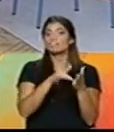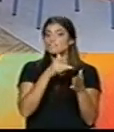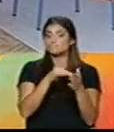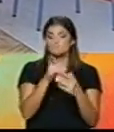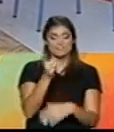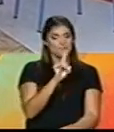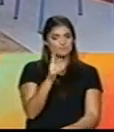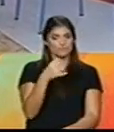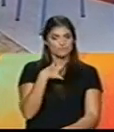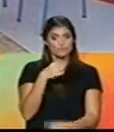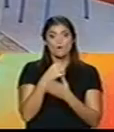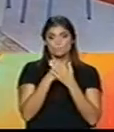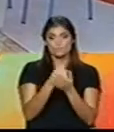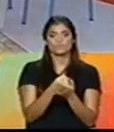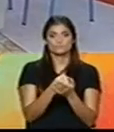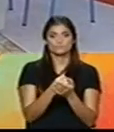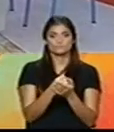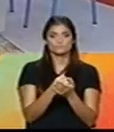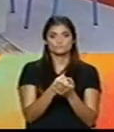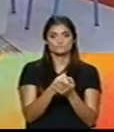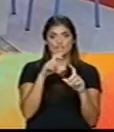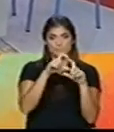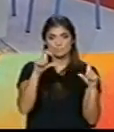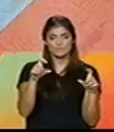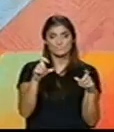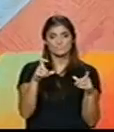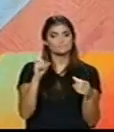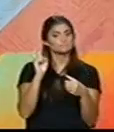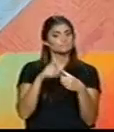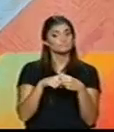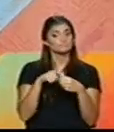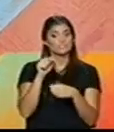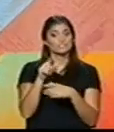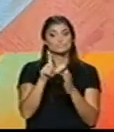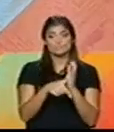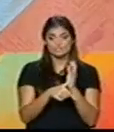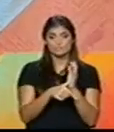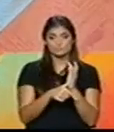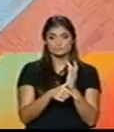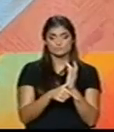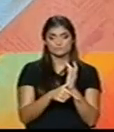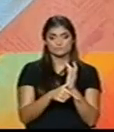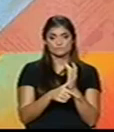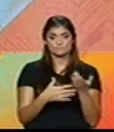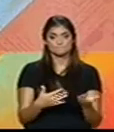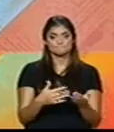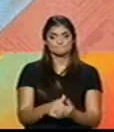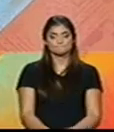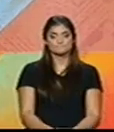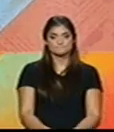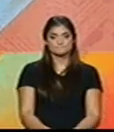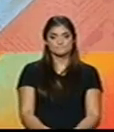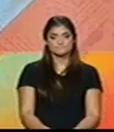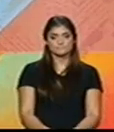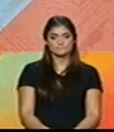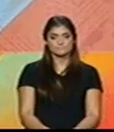Ah. Eu tive um apoio, houve algumas empresas que se associaram a este meu projeto, sim, à minha obra. E